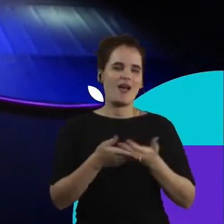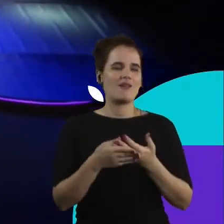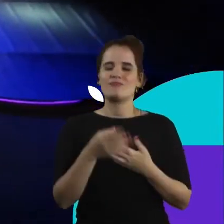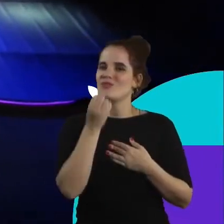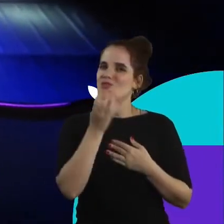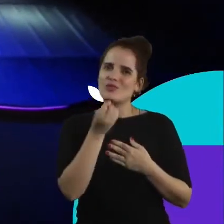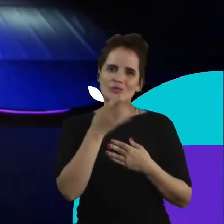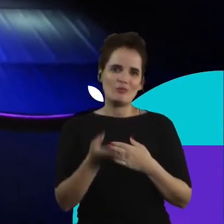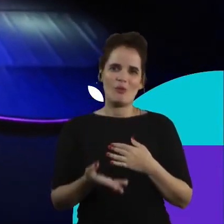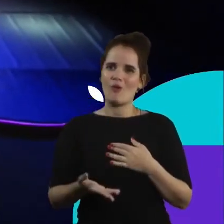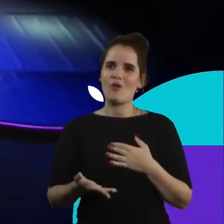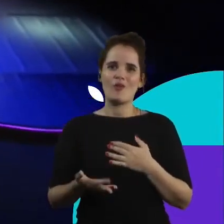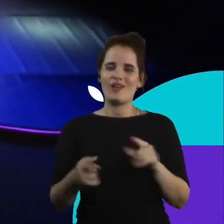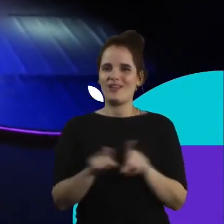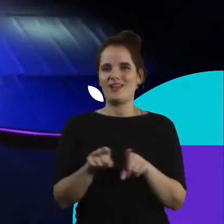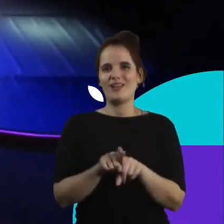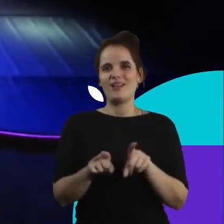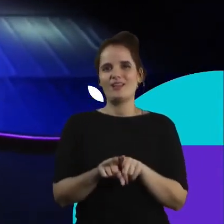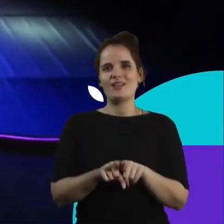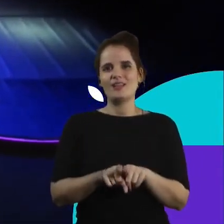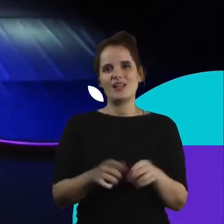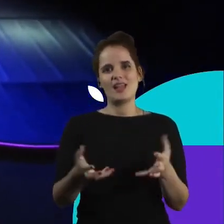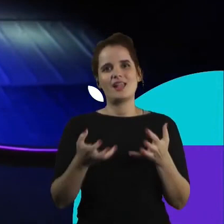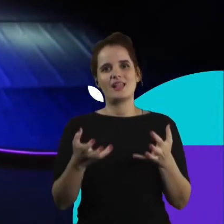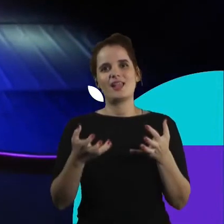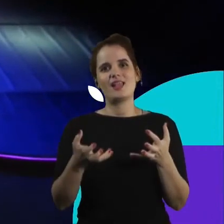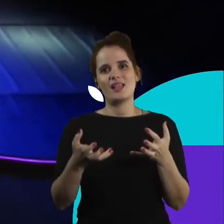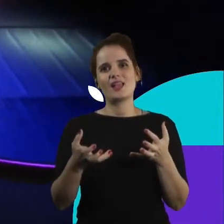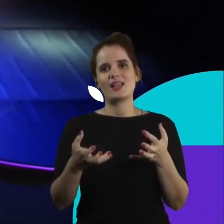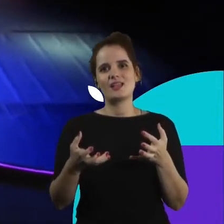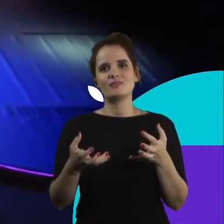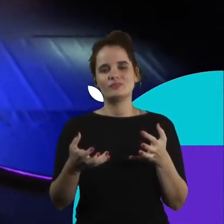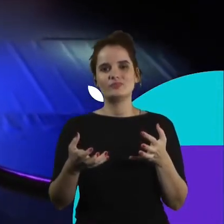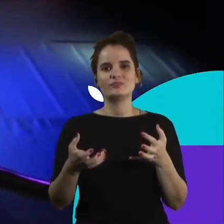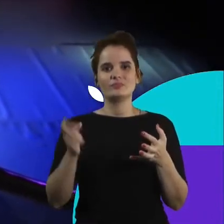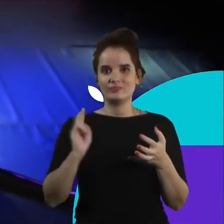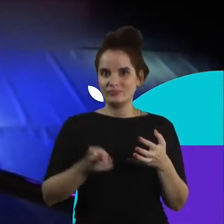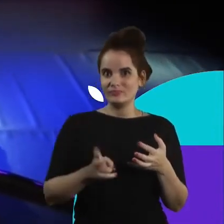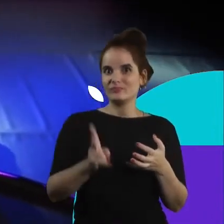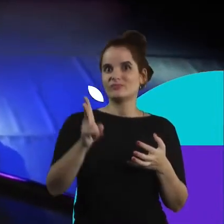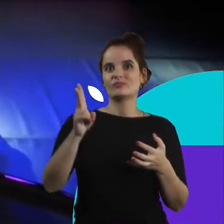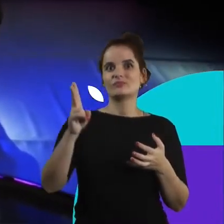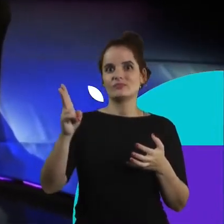valioso e que nós possamos levar essa mensagem para além